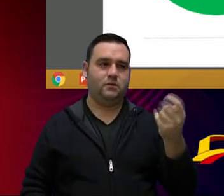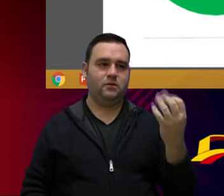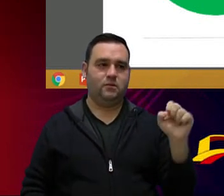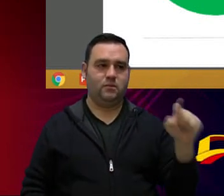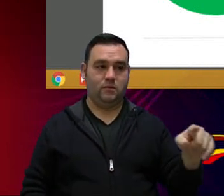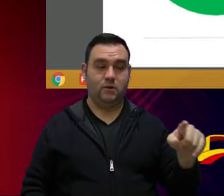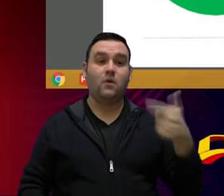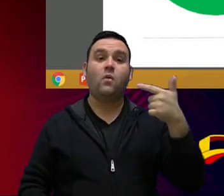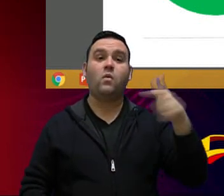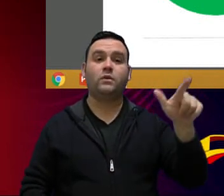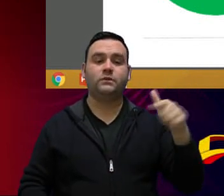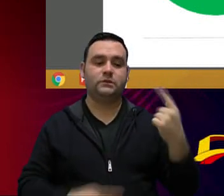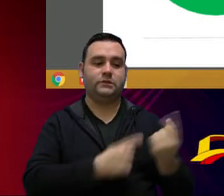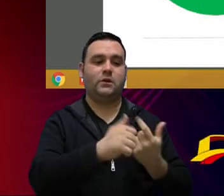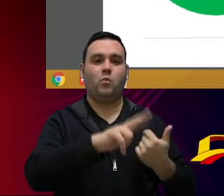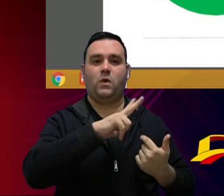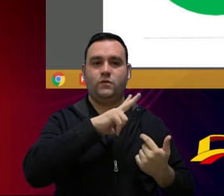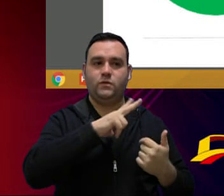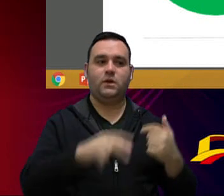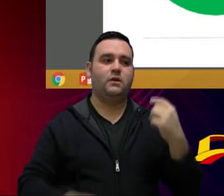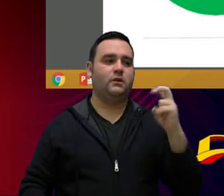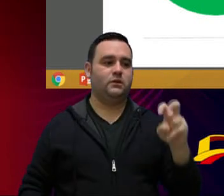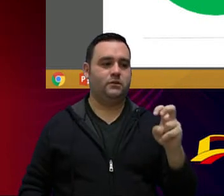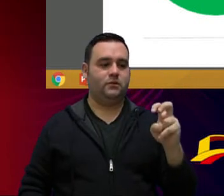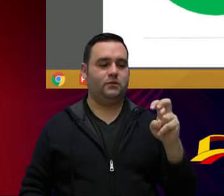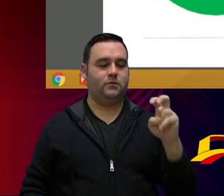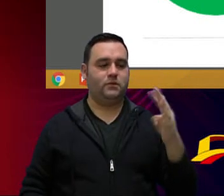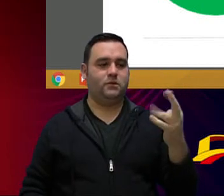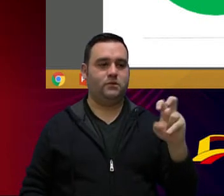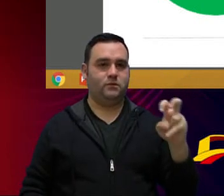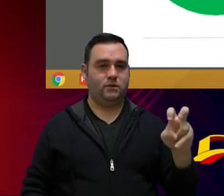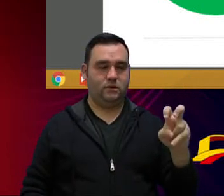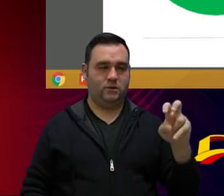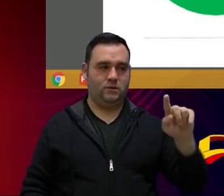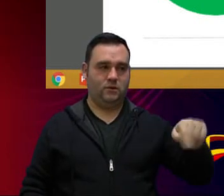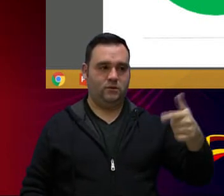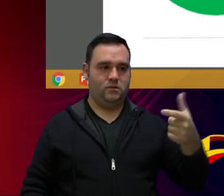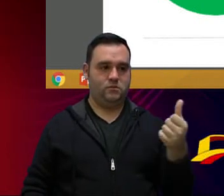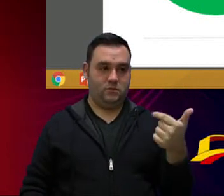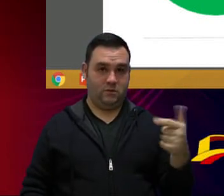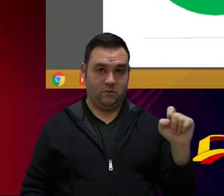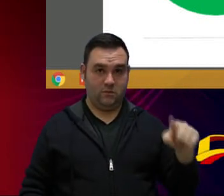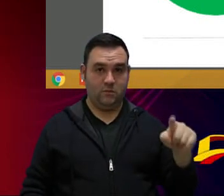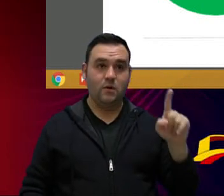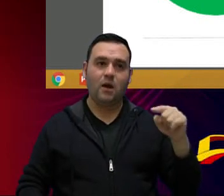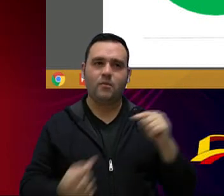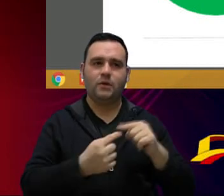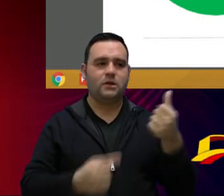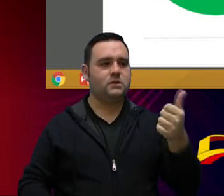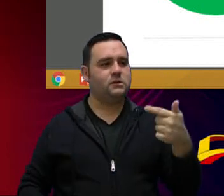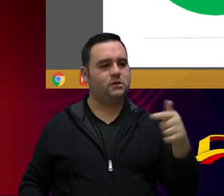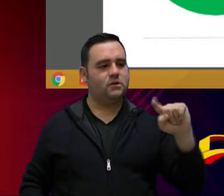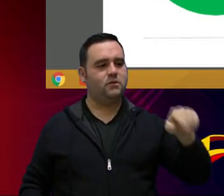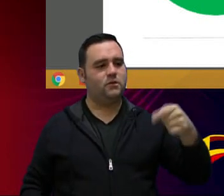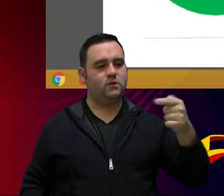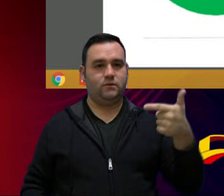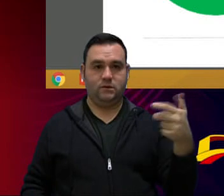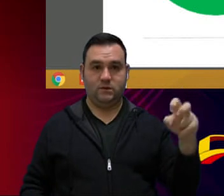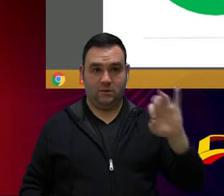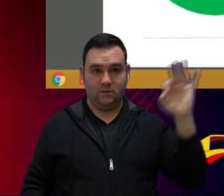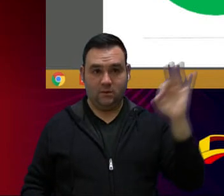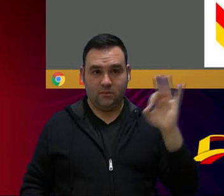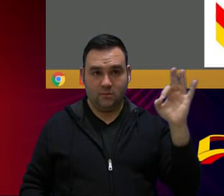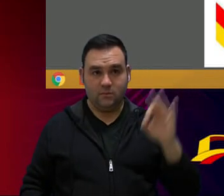mil e recursos próprios 425 milhões 262.000 equivalente a 67 vírgula